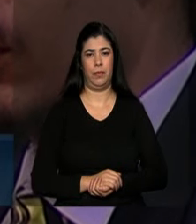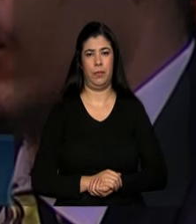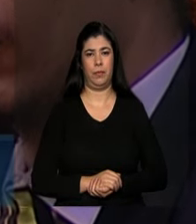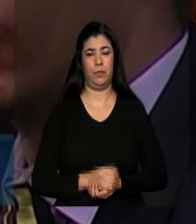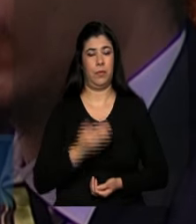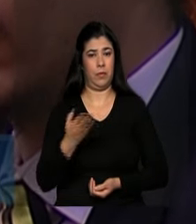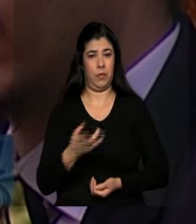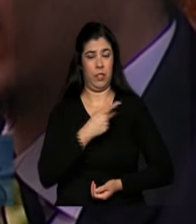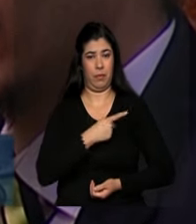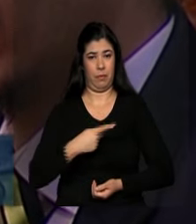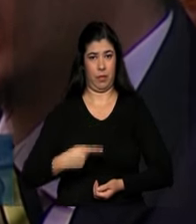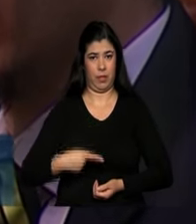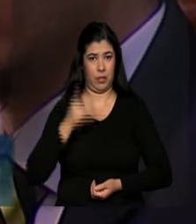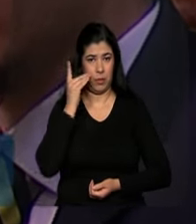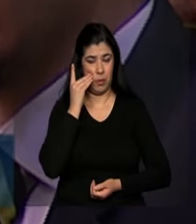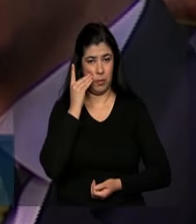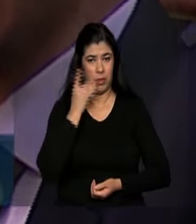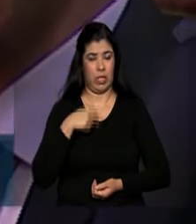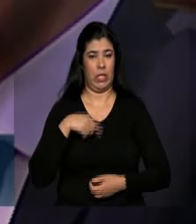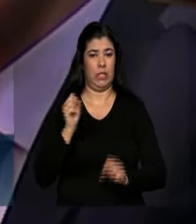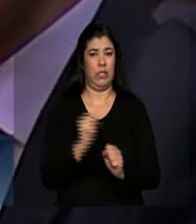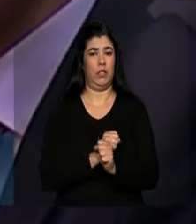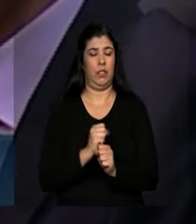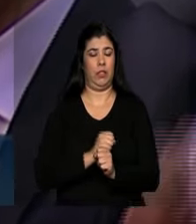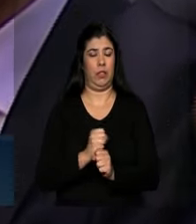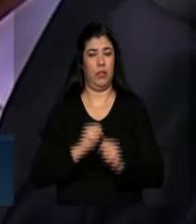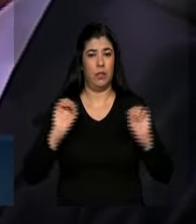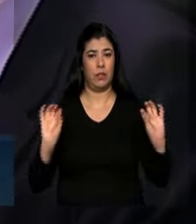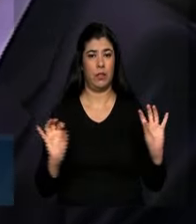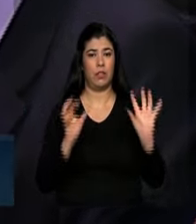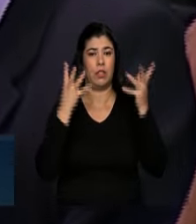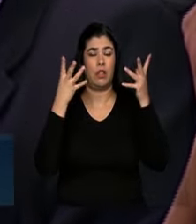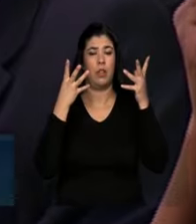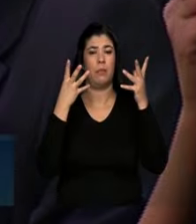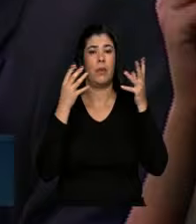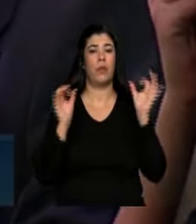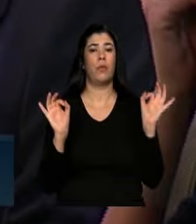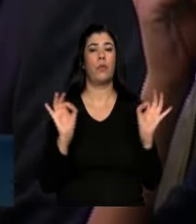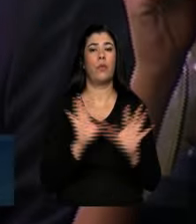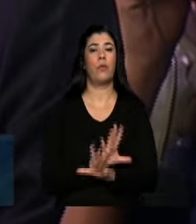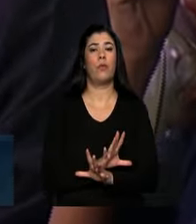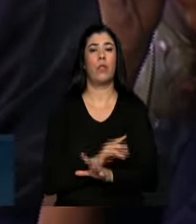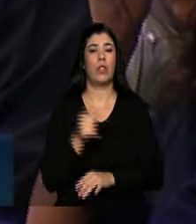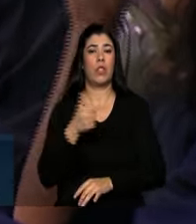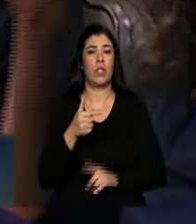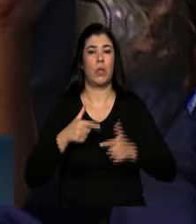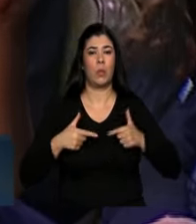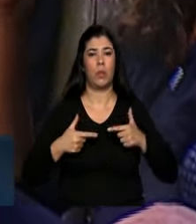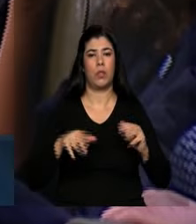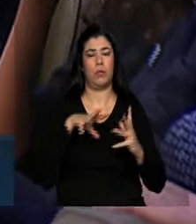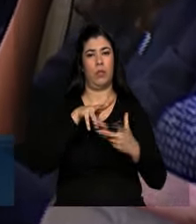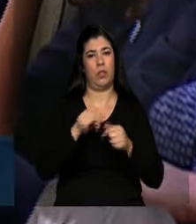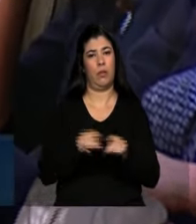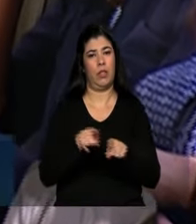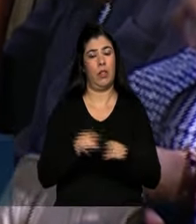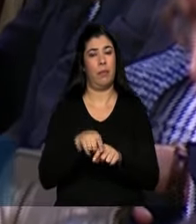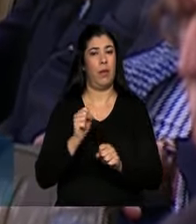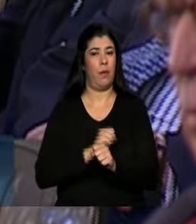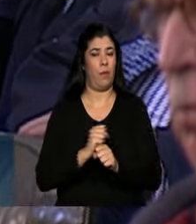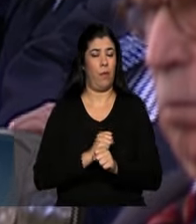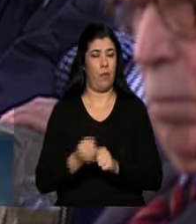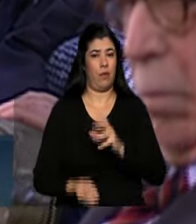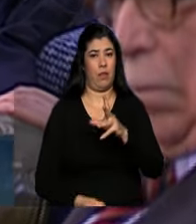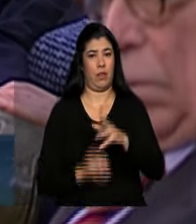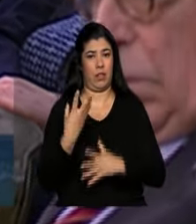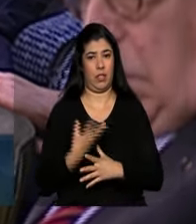Senhora Presidenta, neste ano celebramos o fim da Segunda Guerra Mundial e os 70 anos de criação das Nações Unidas,